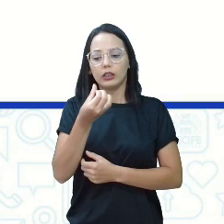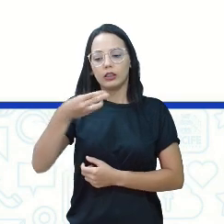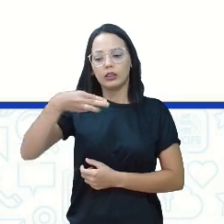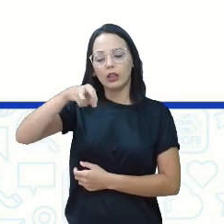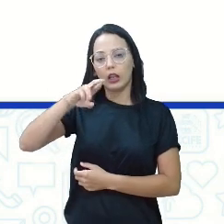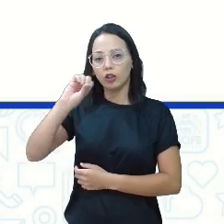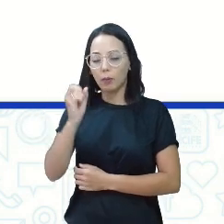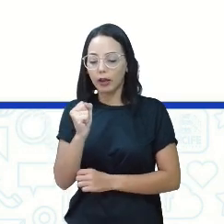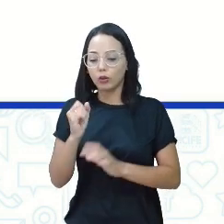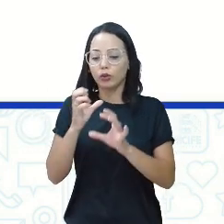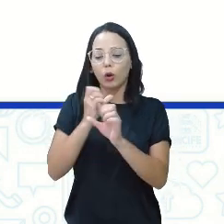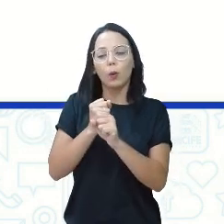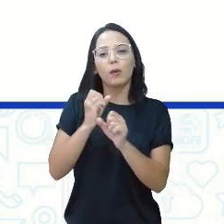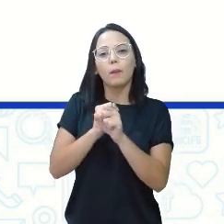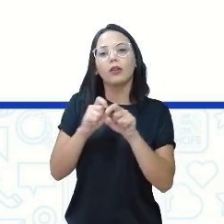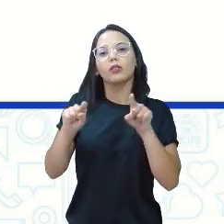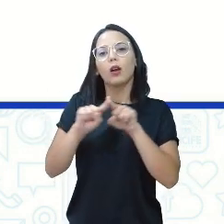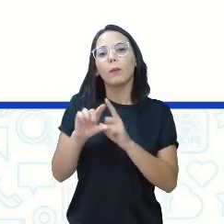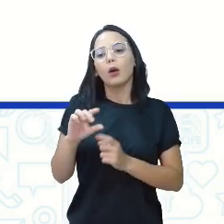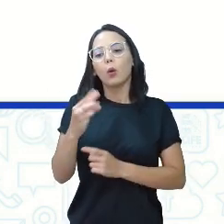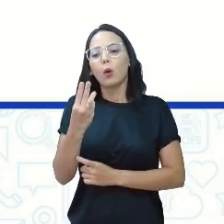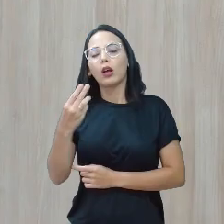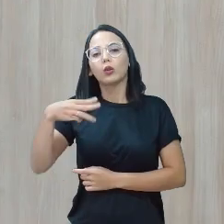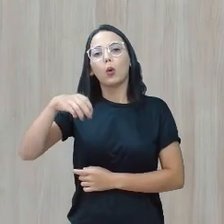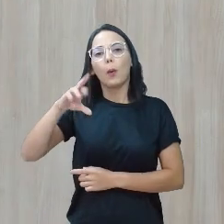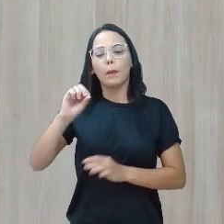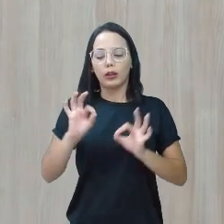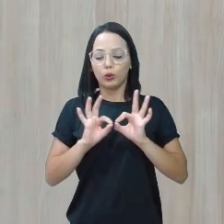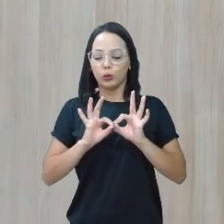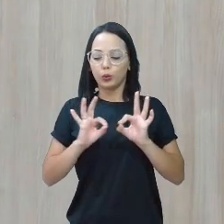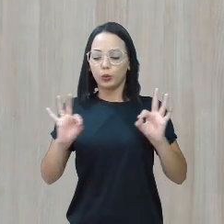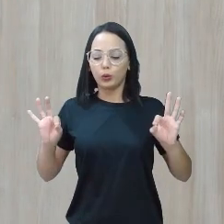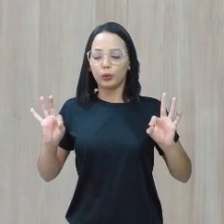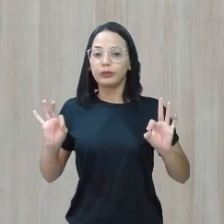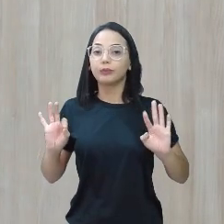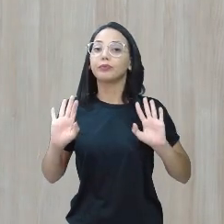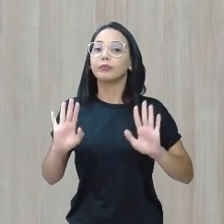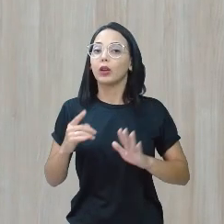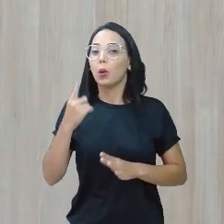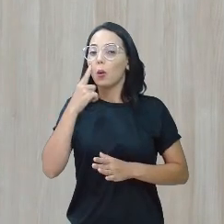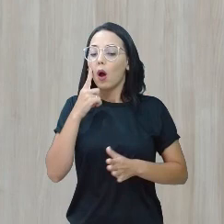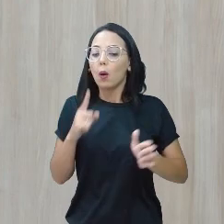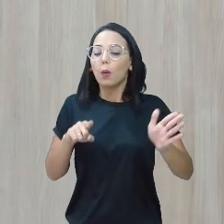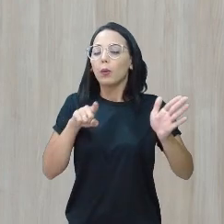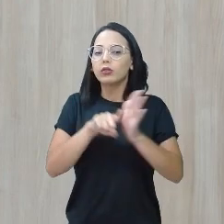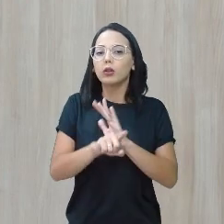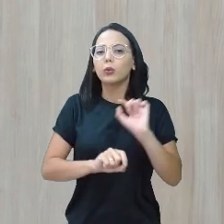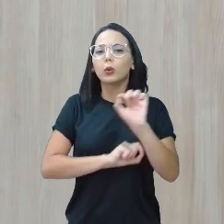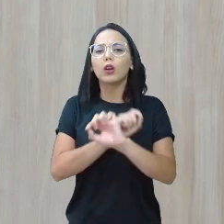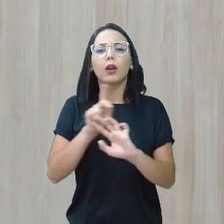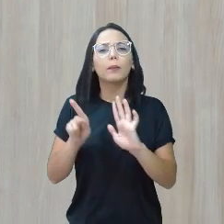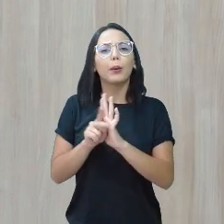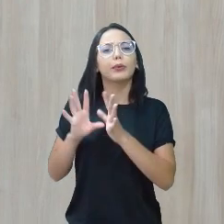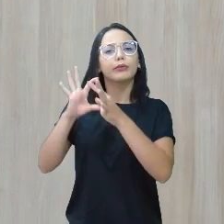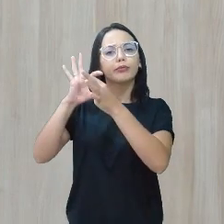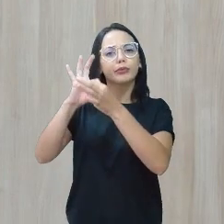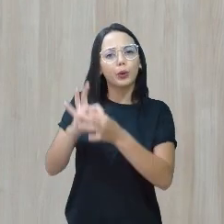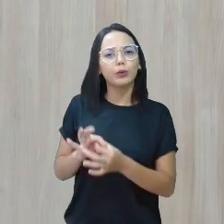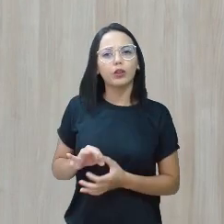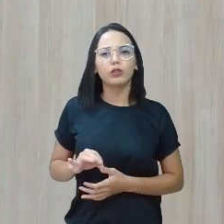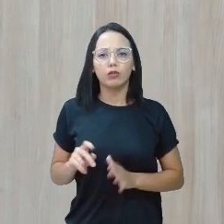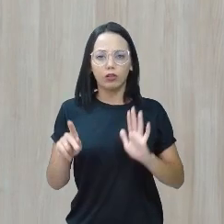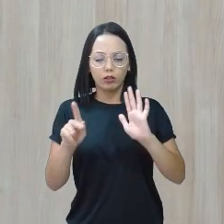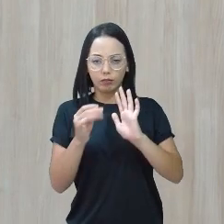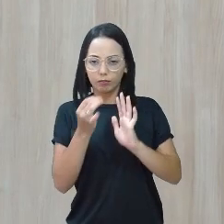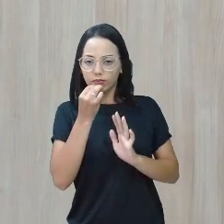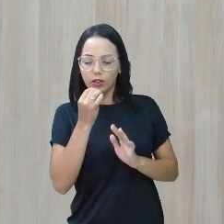de comprimento e 4 metros de largura? Então, a ideia do enunciado é trazer para a gente um contexto onde a gente coloque